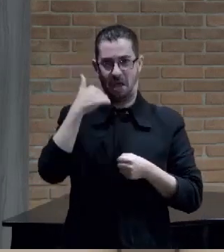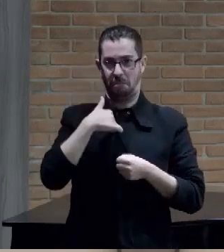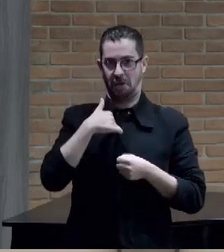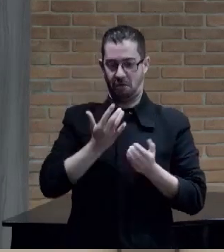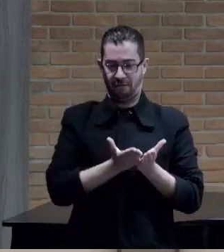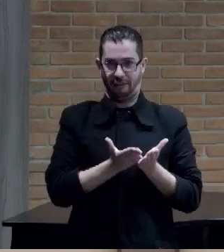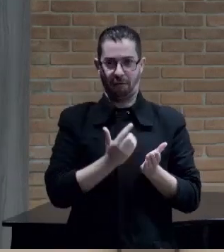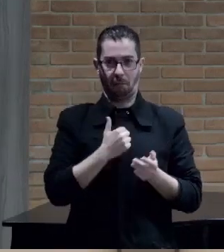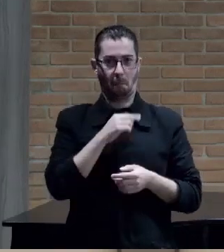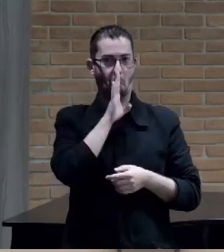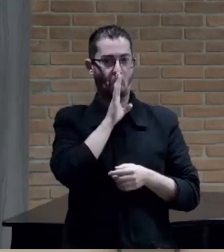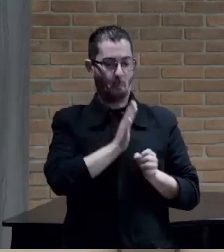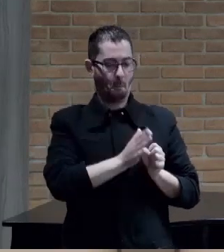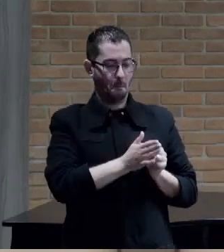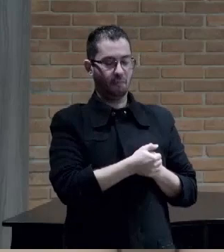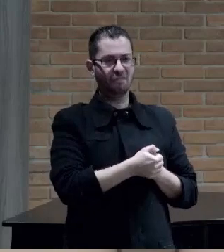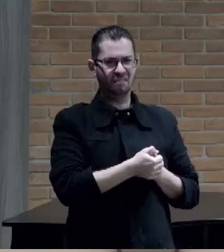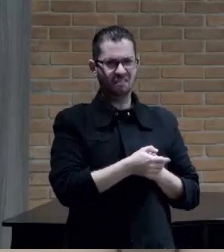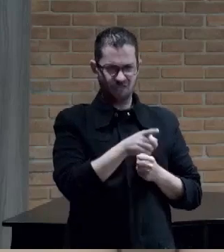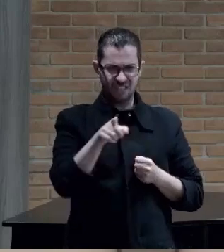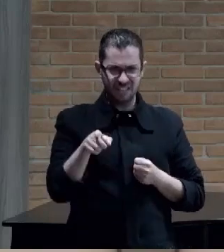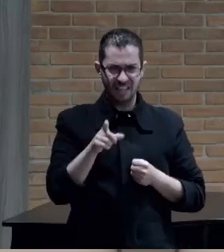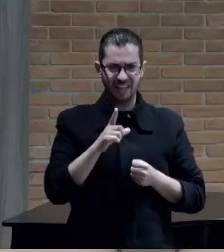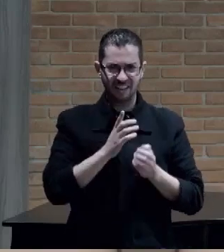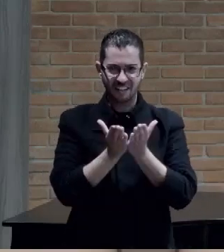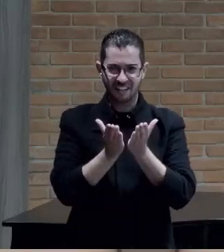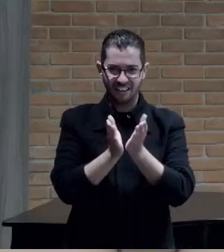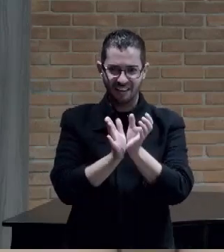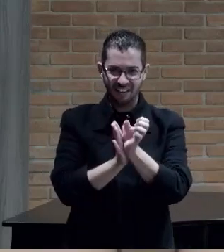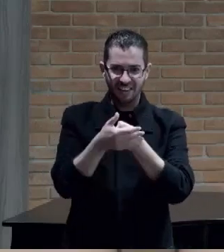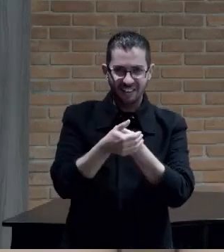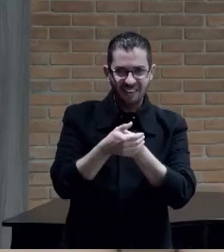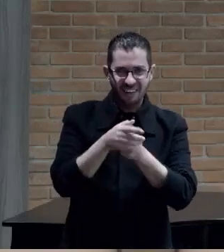Você é cristão do serviço secreto?